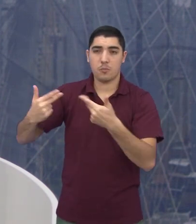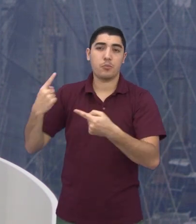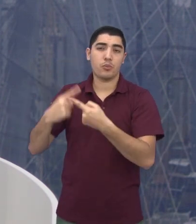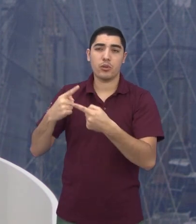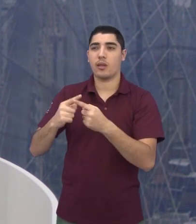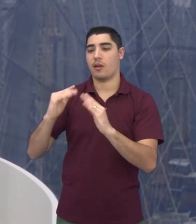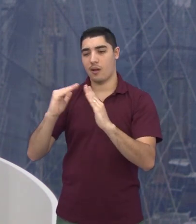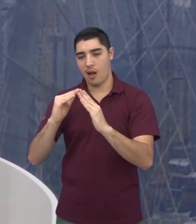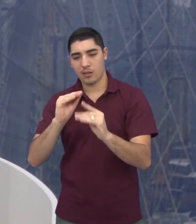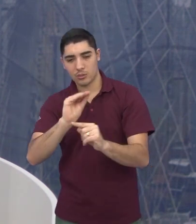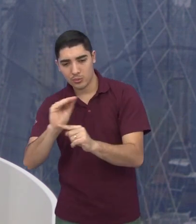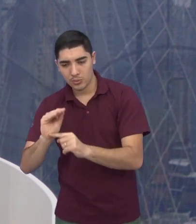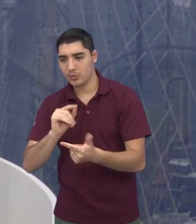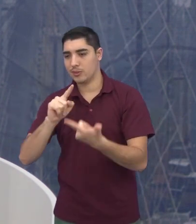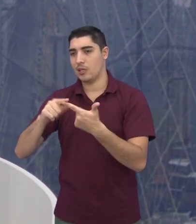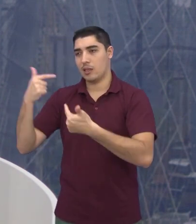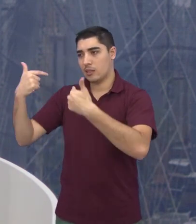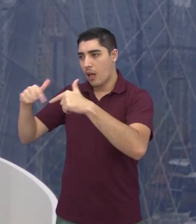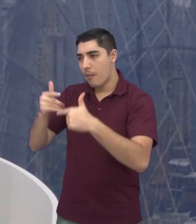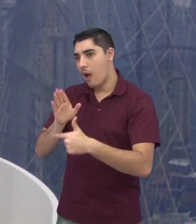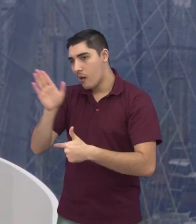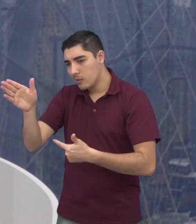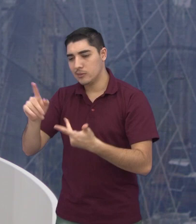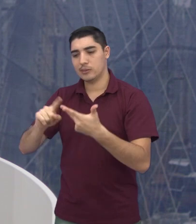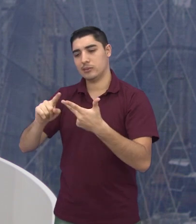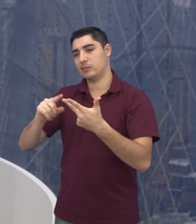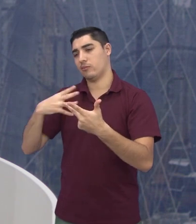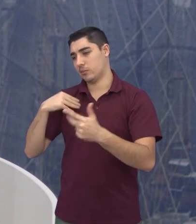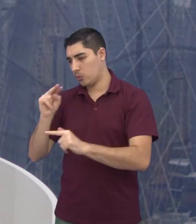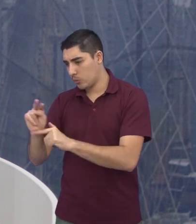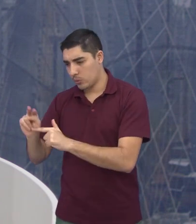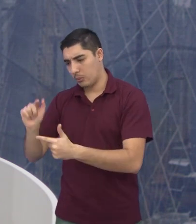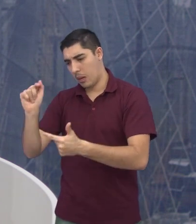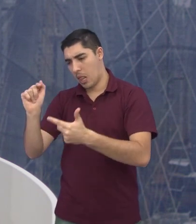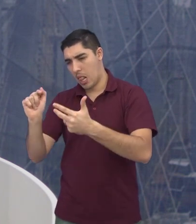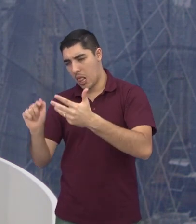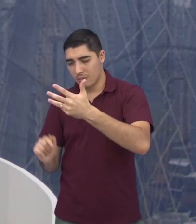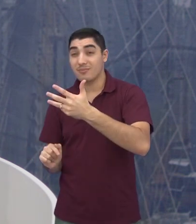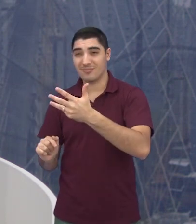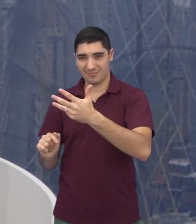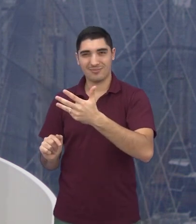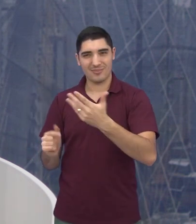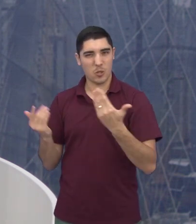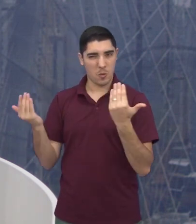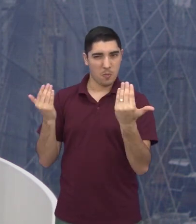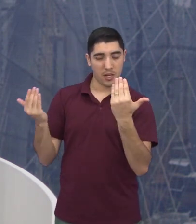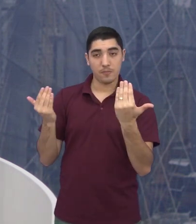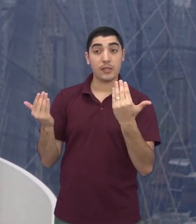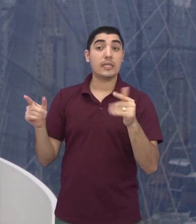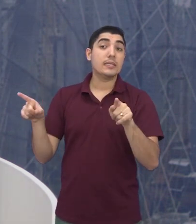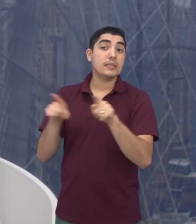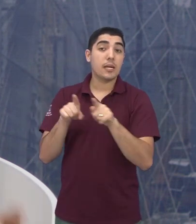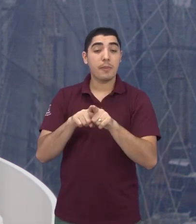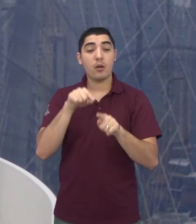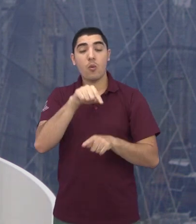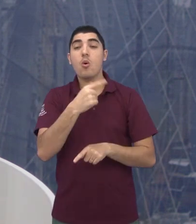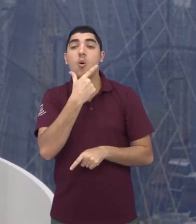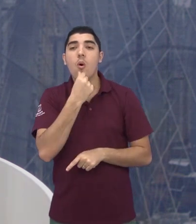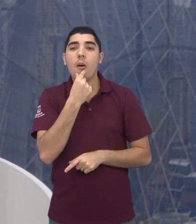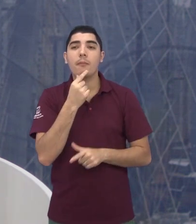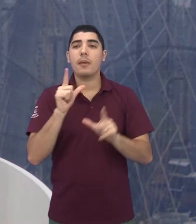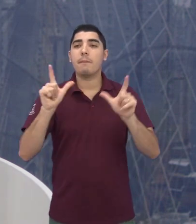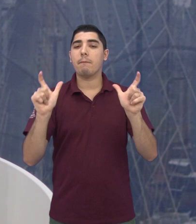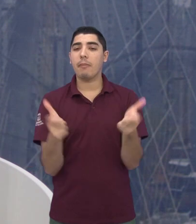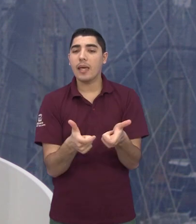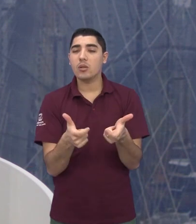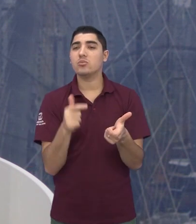nos últimos anos, né, nas últimas décadas, e também a diminuição de atividades que os homens